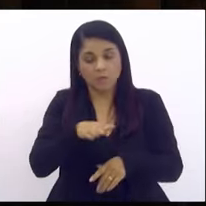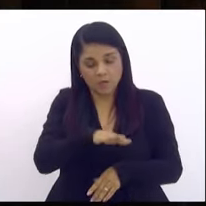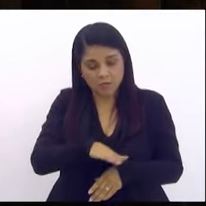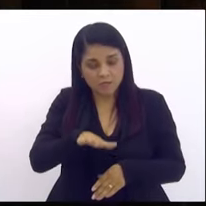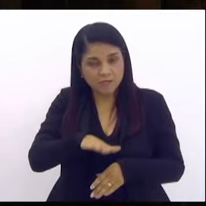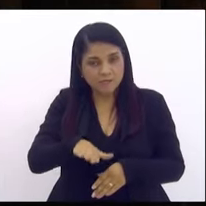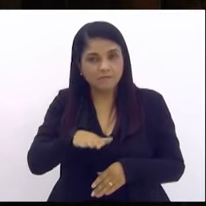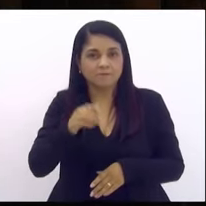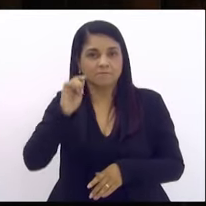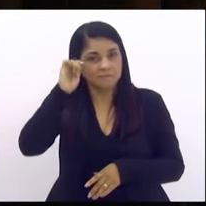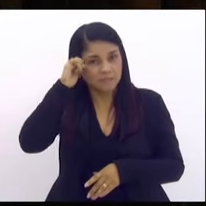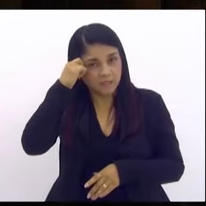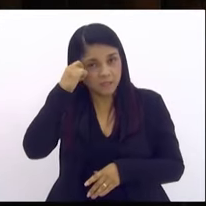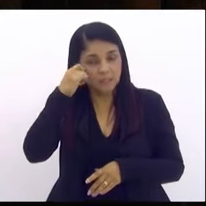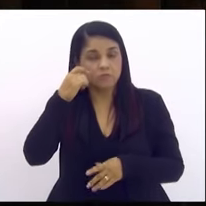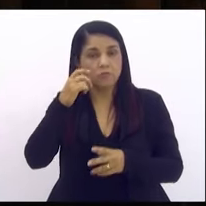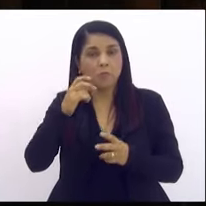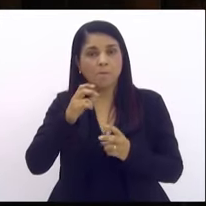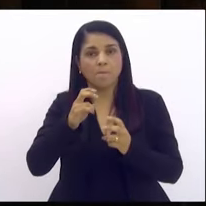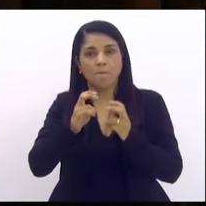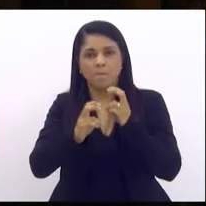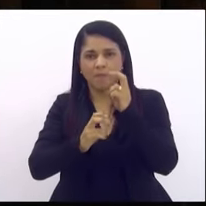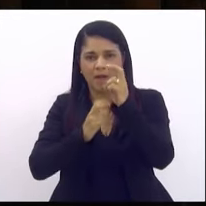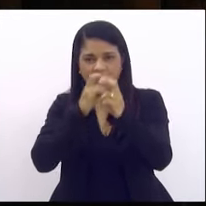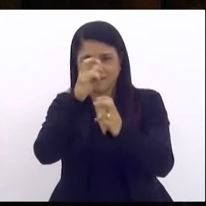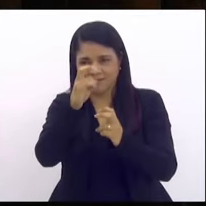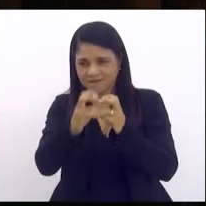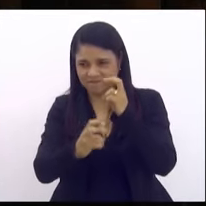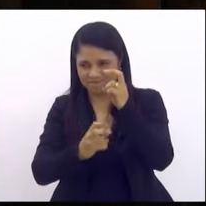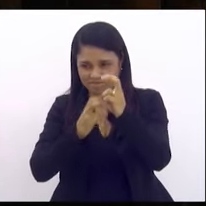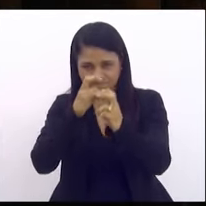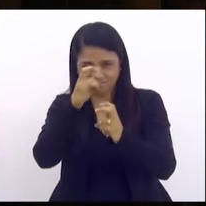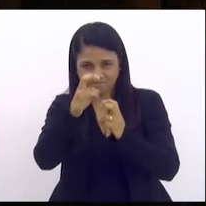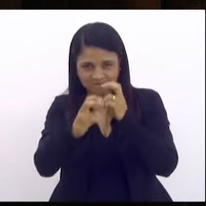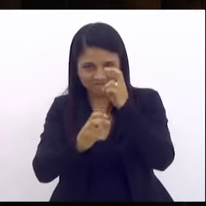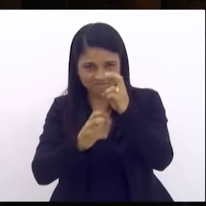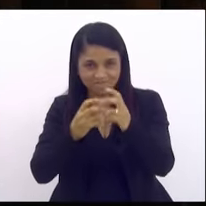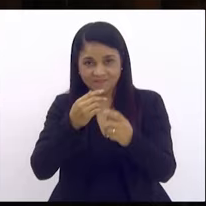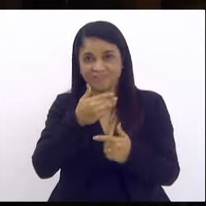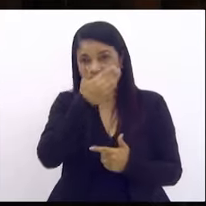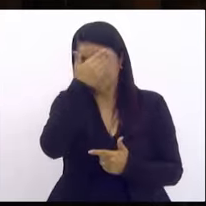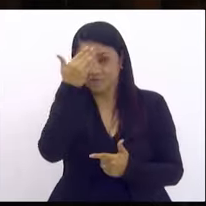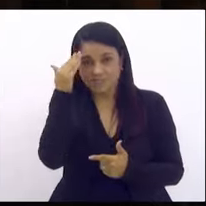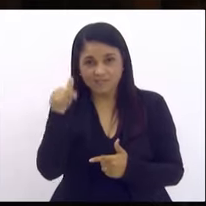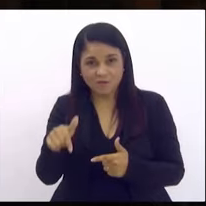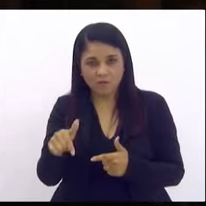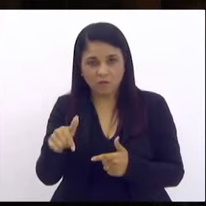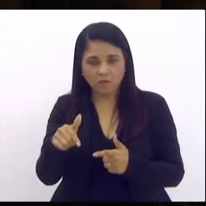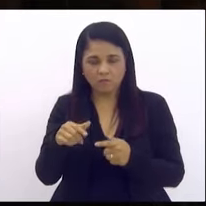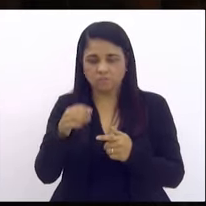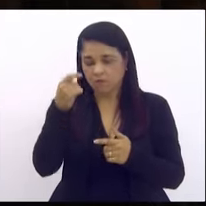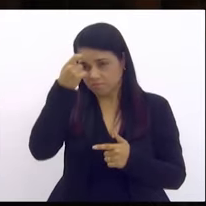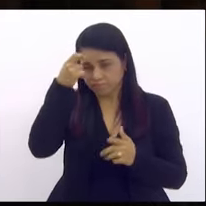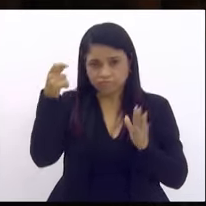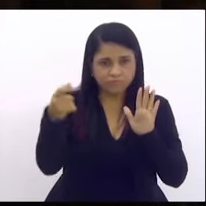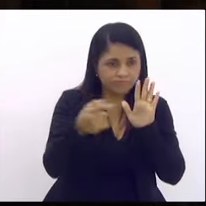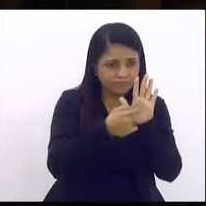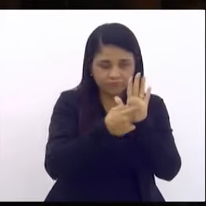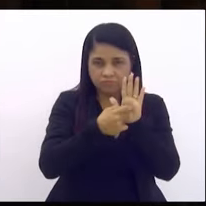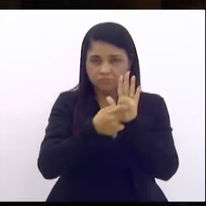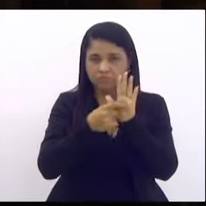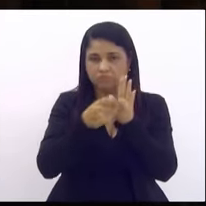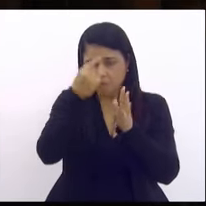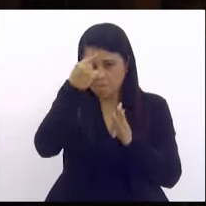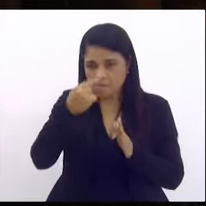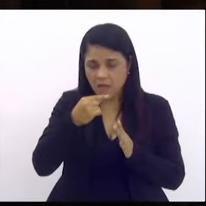diversões e quando sai a imagem a imagem era uma mulher negra extremamente sexualizada com